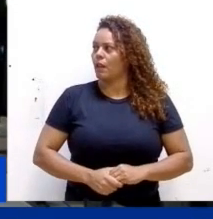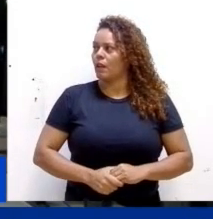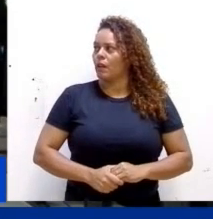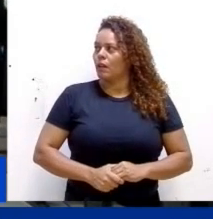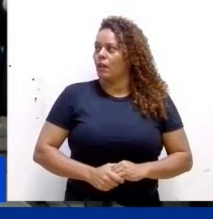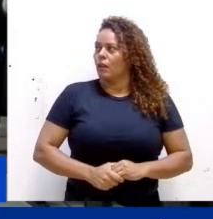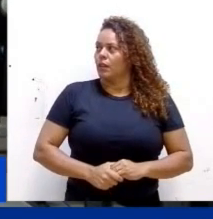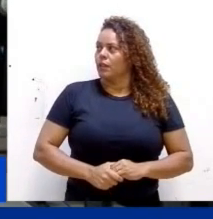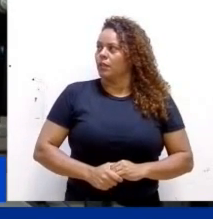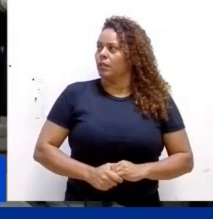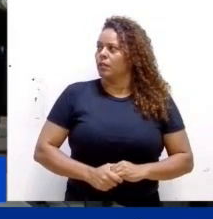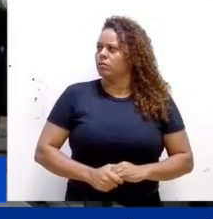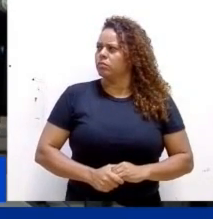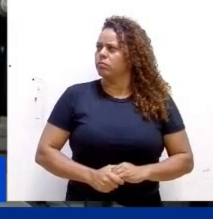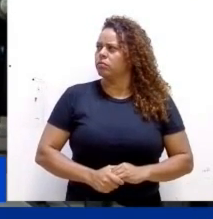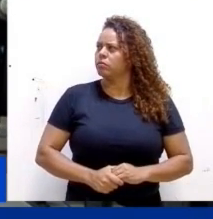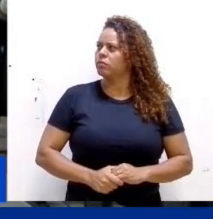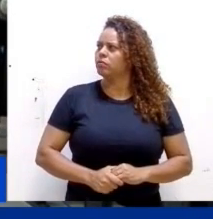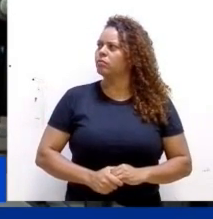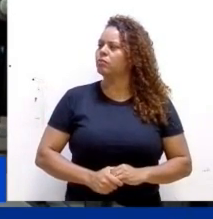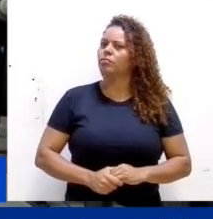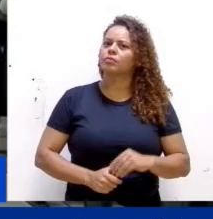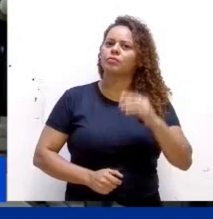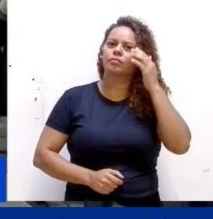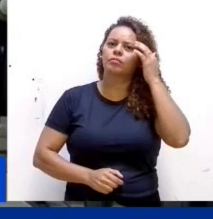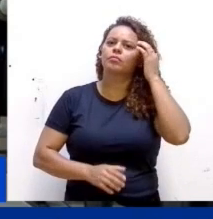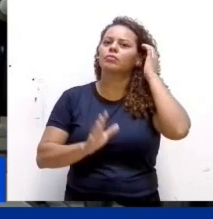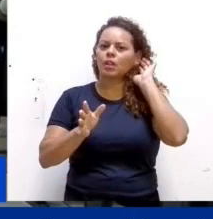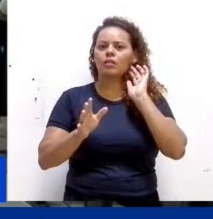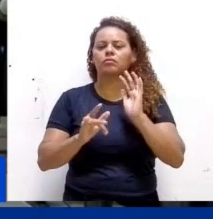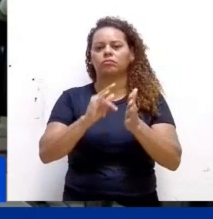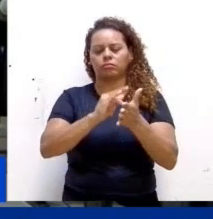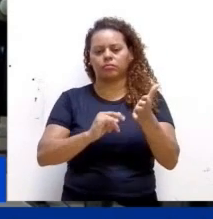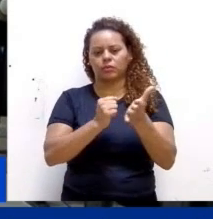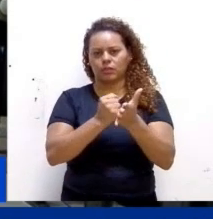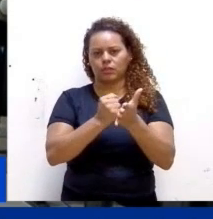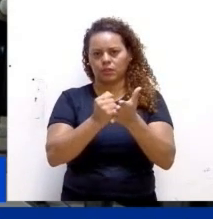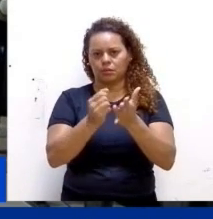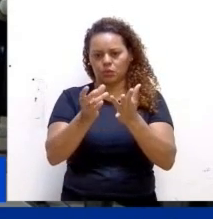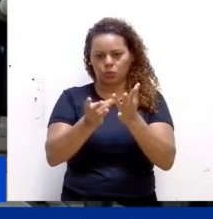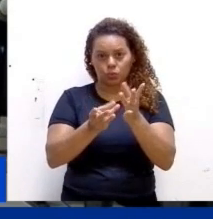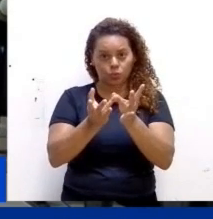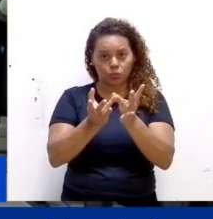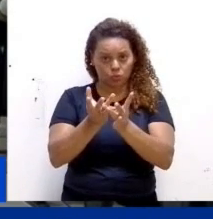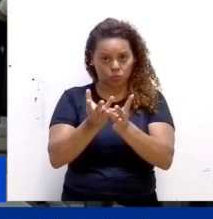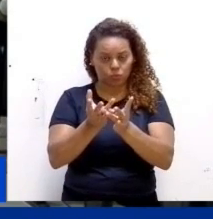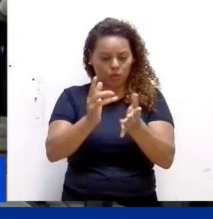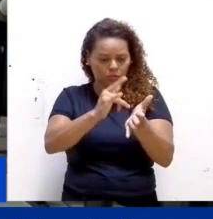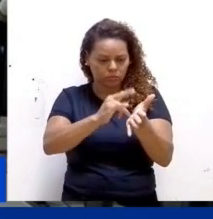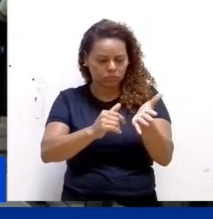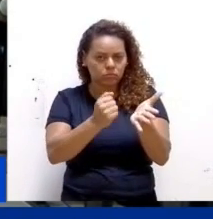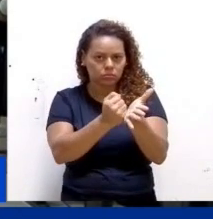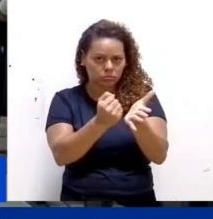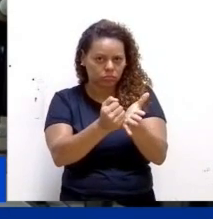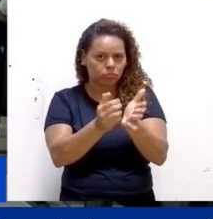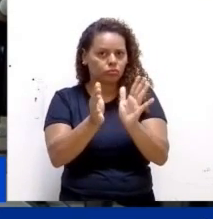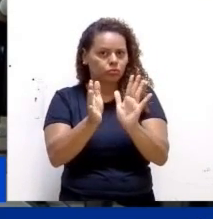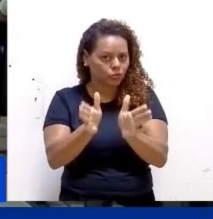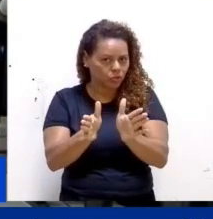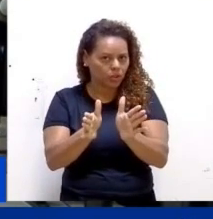Bom, falei do casamento, de alguns detalhes, algumas, de forma bem